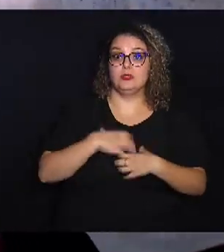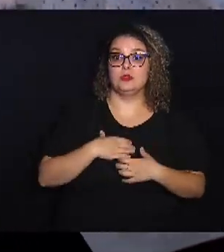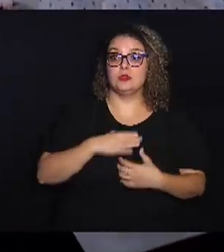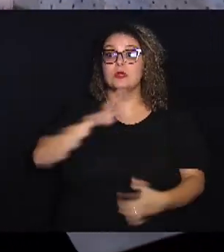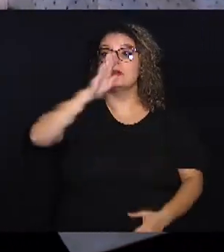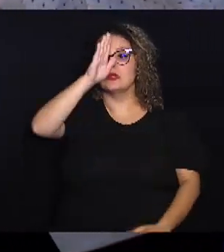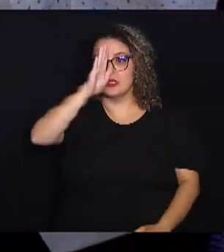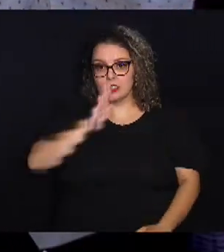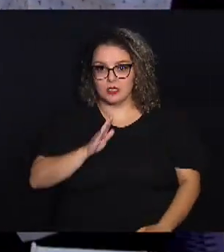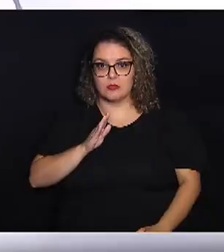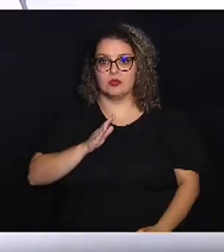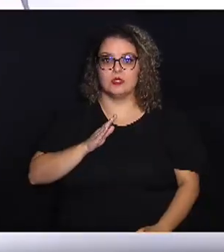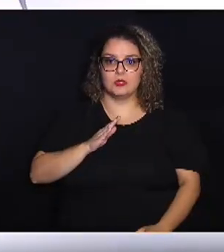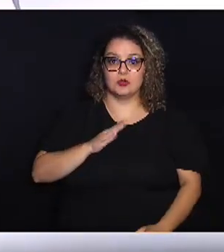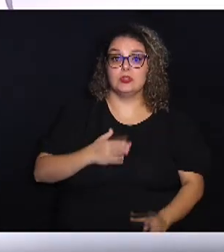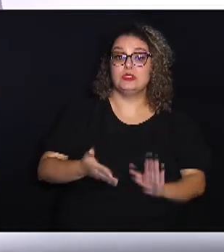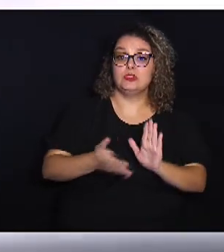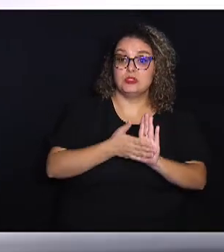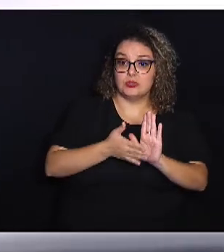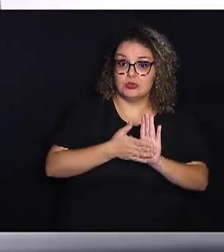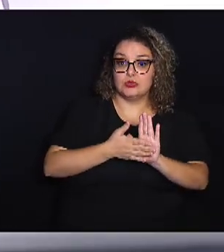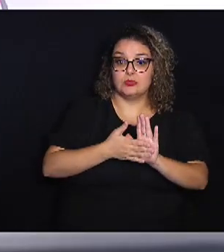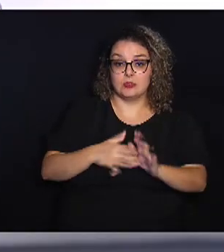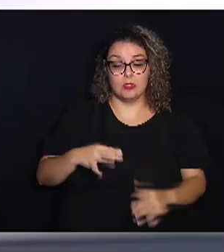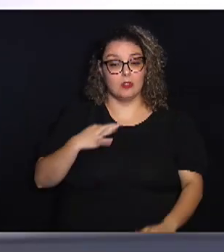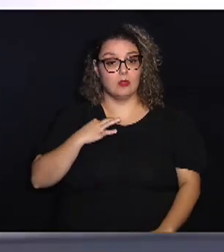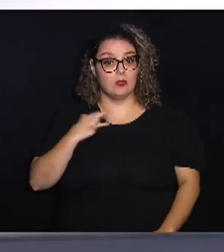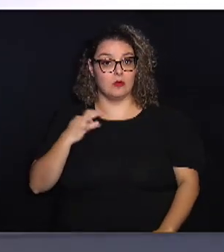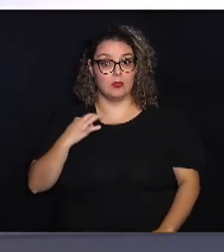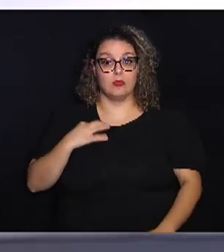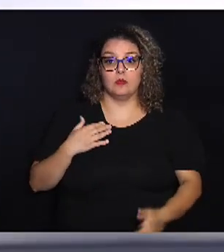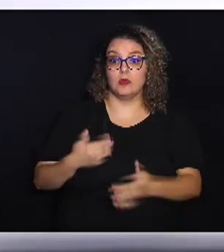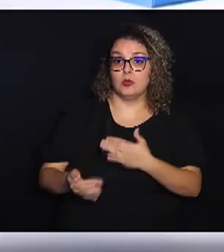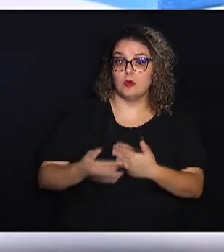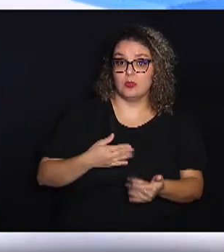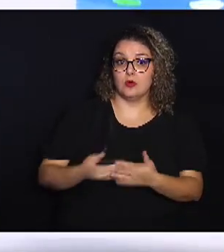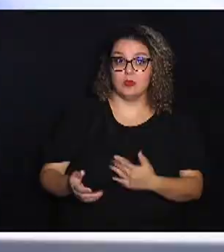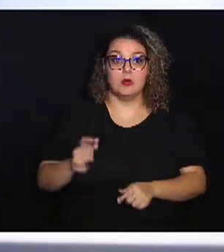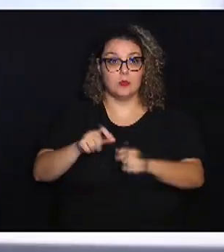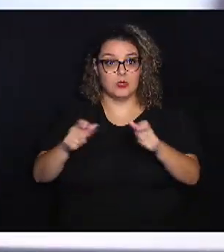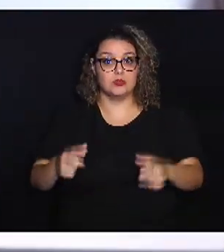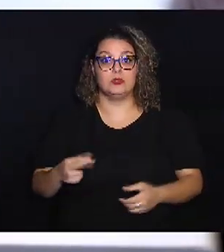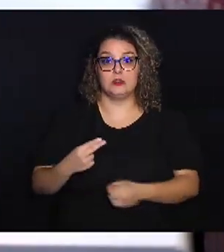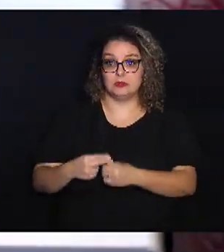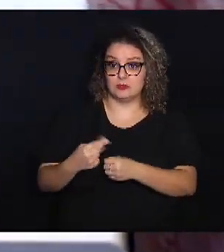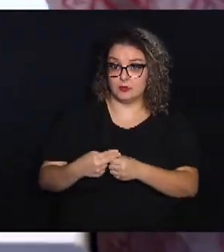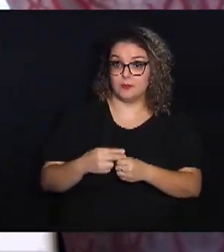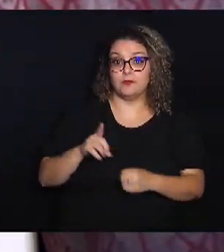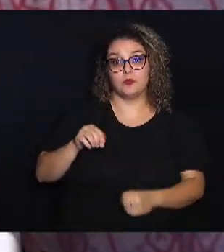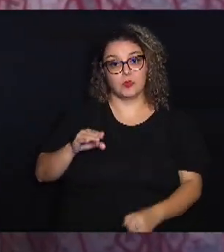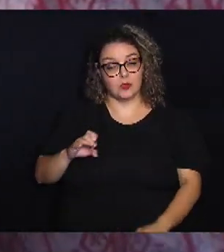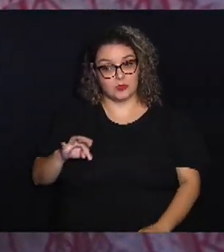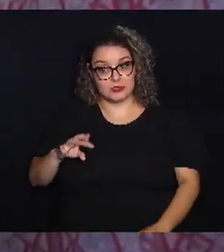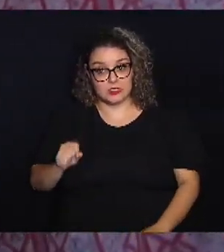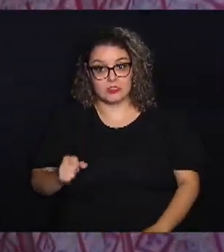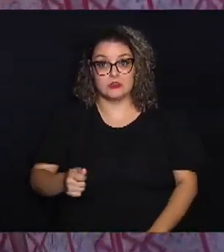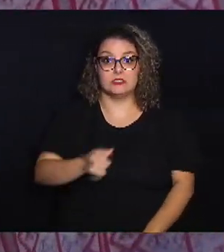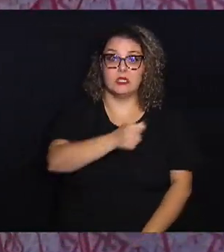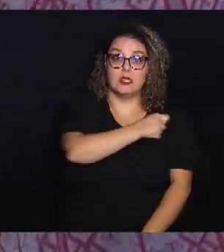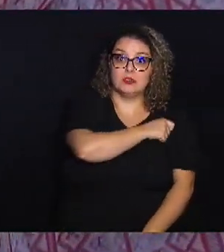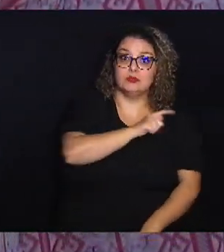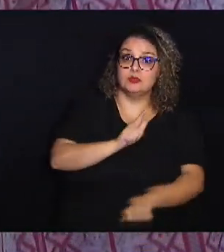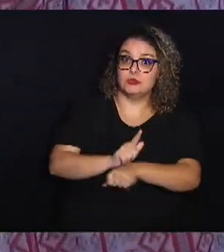gratuita a partir de propostas voluntariamente por qualquer indivíduo da Unicamp, seja docentes, alunos de